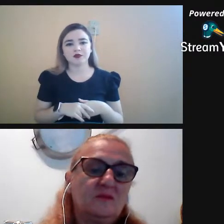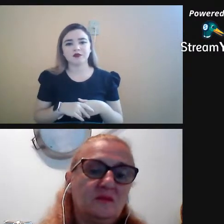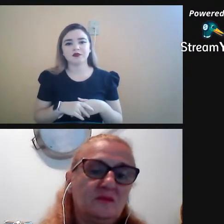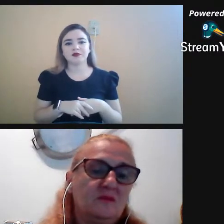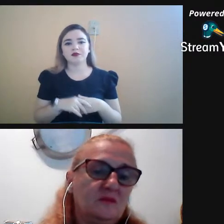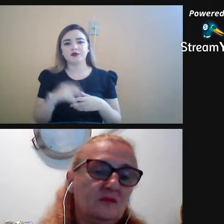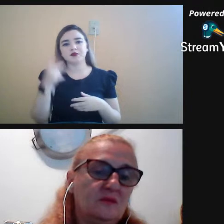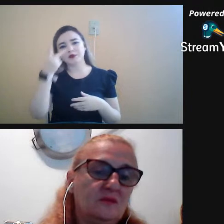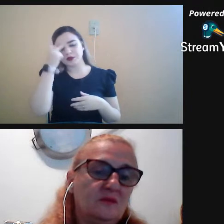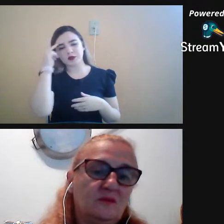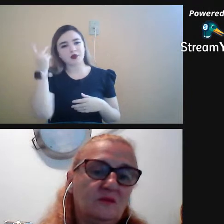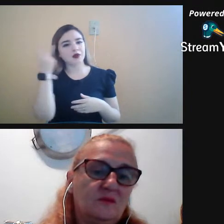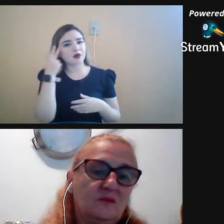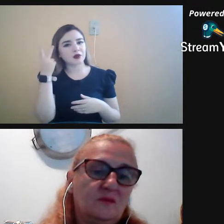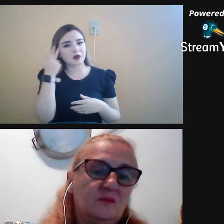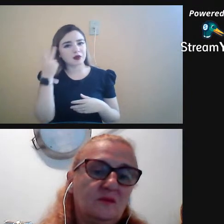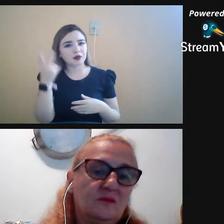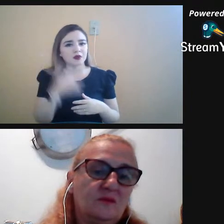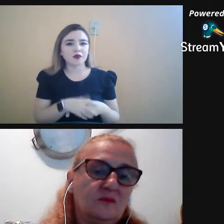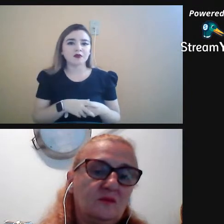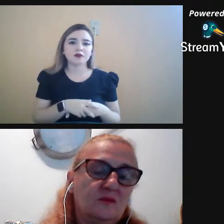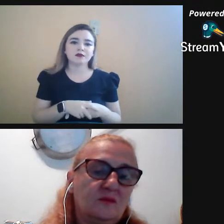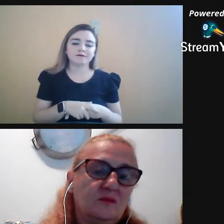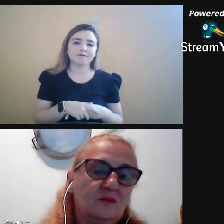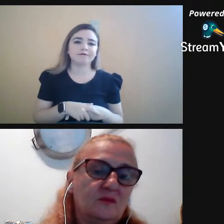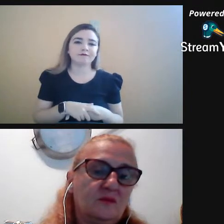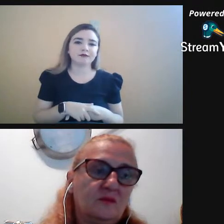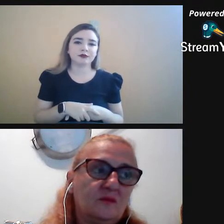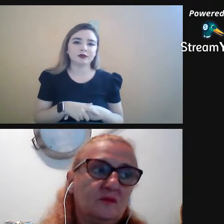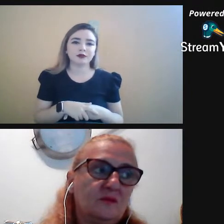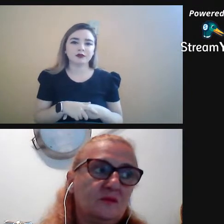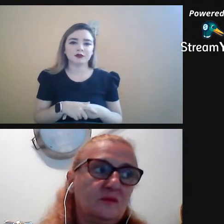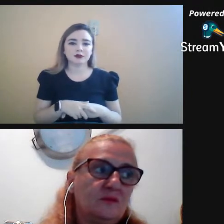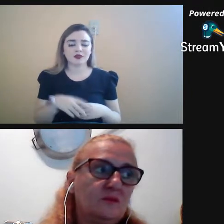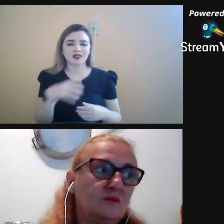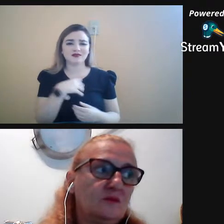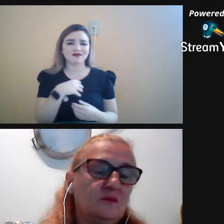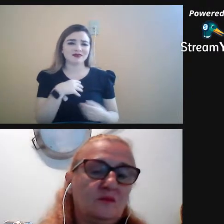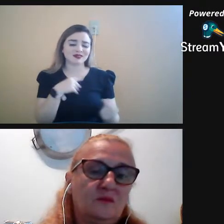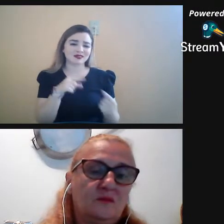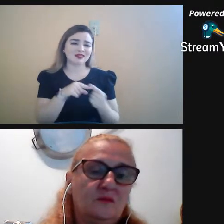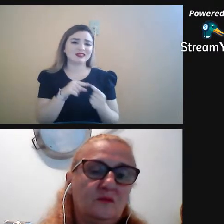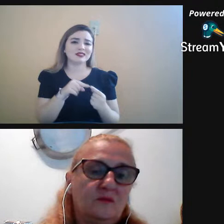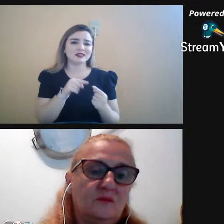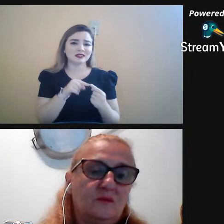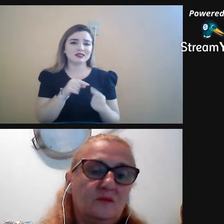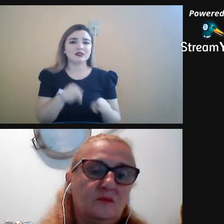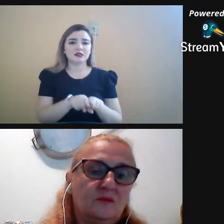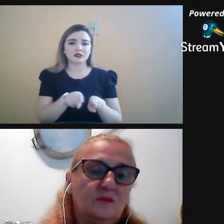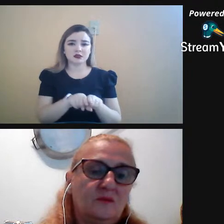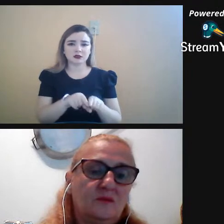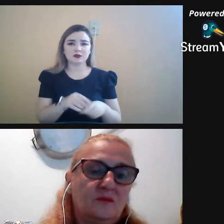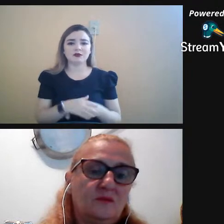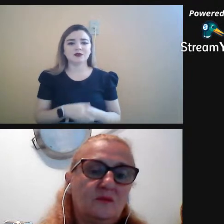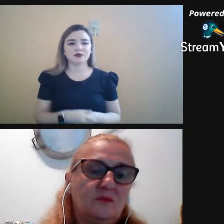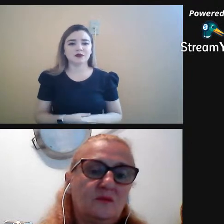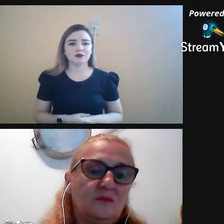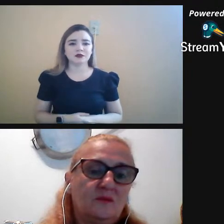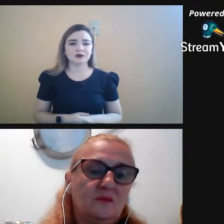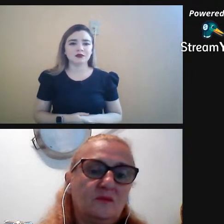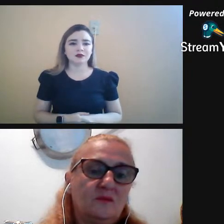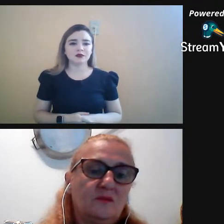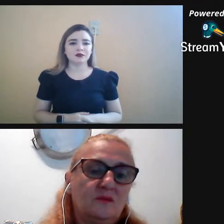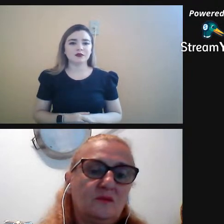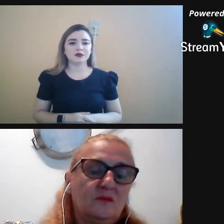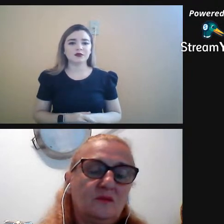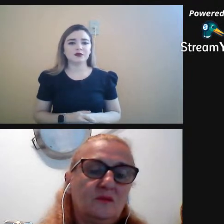animal, e também é afetado por essas mudanças climáticas, é afetado pela